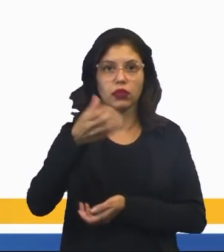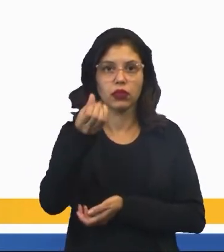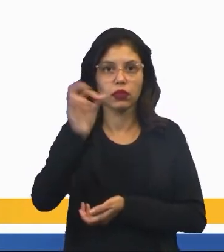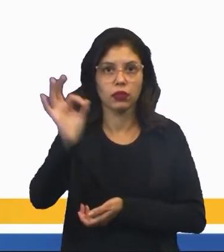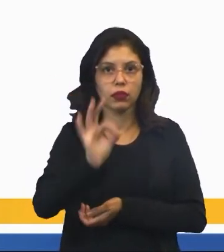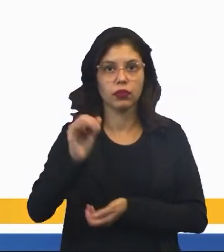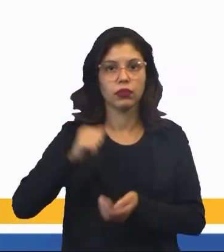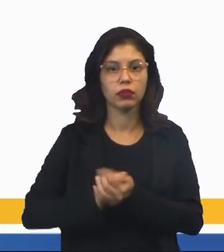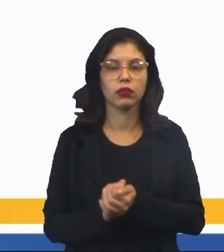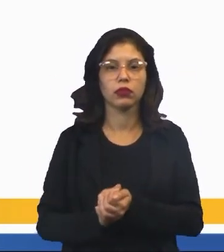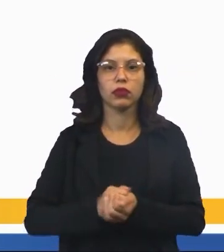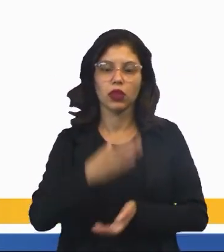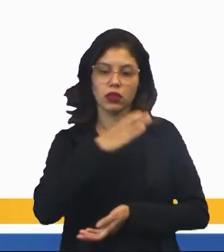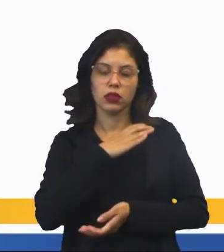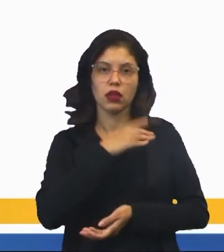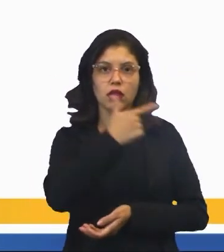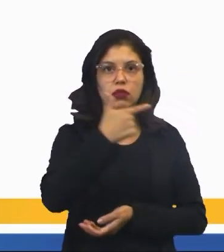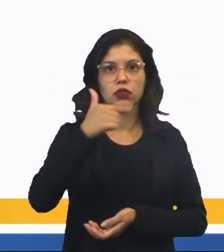urbana e apenas